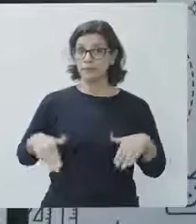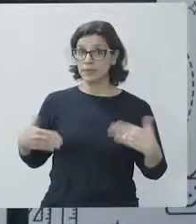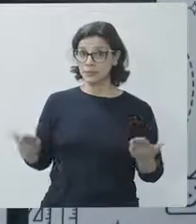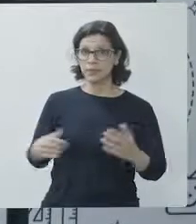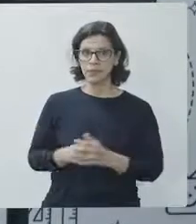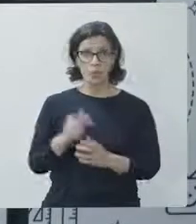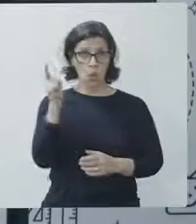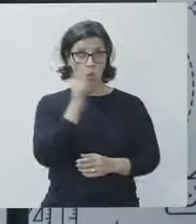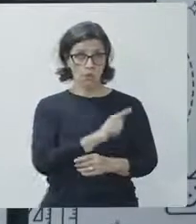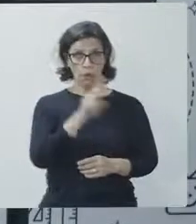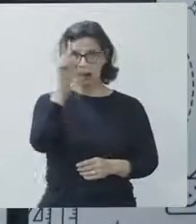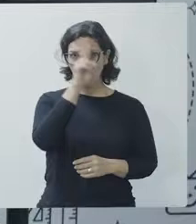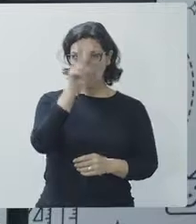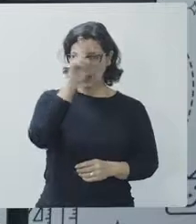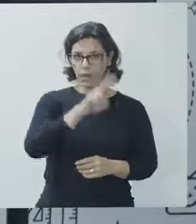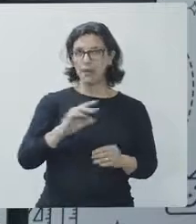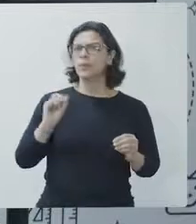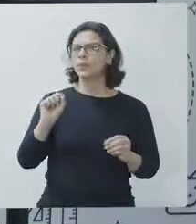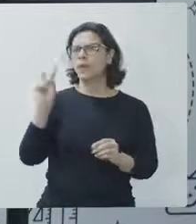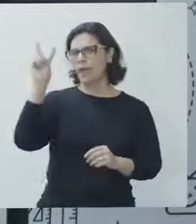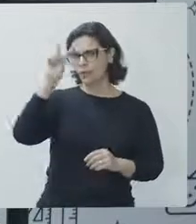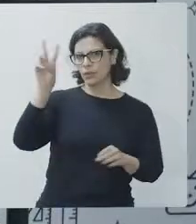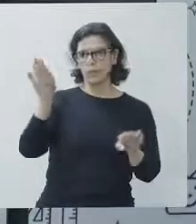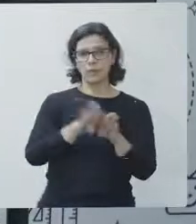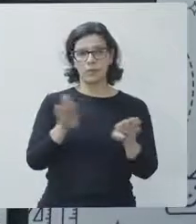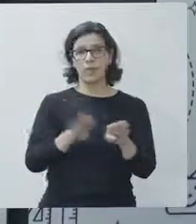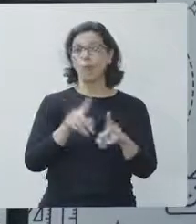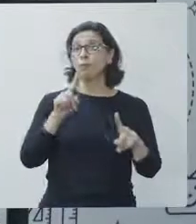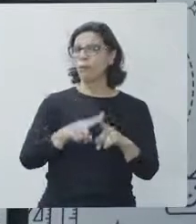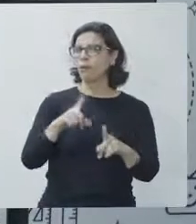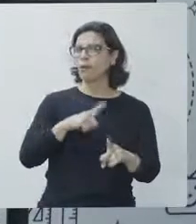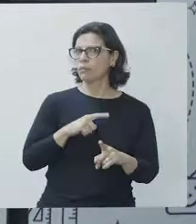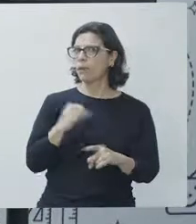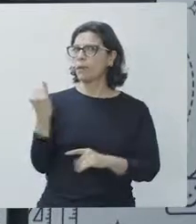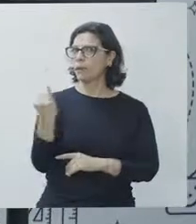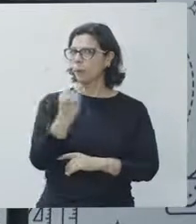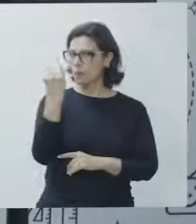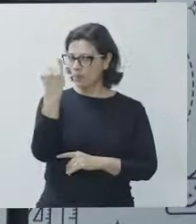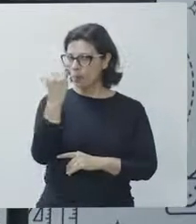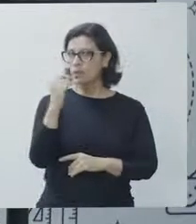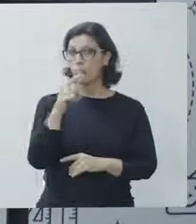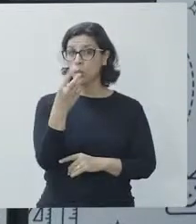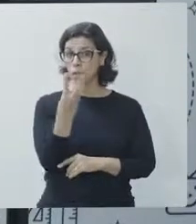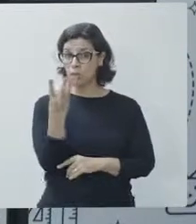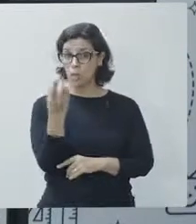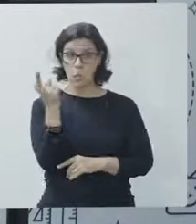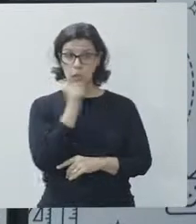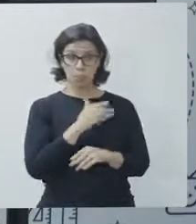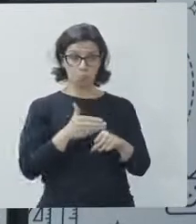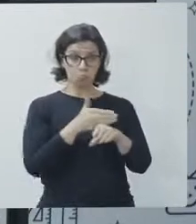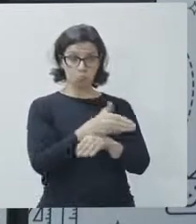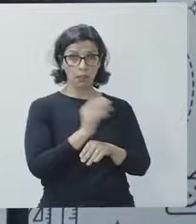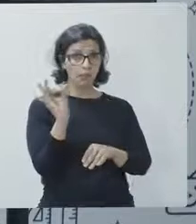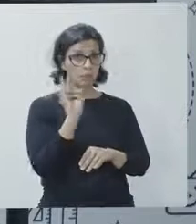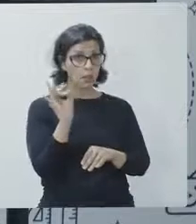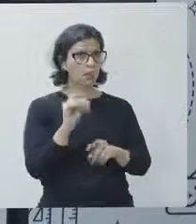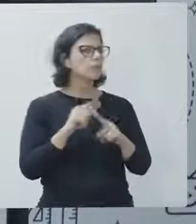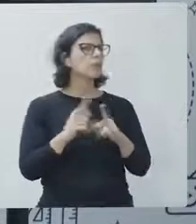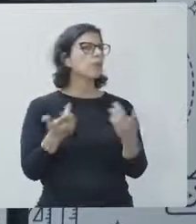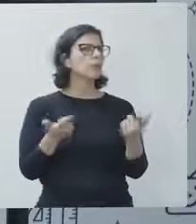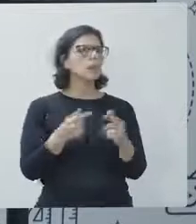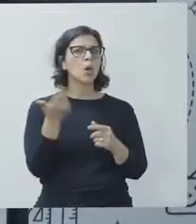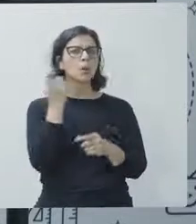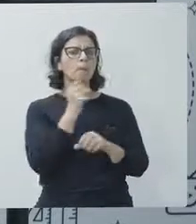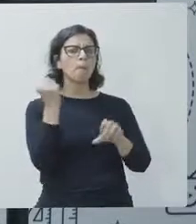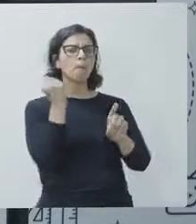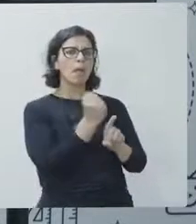Então, conseguiram relembrar da história? Por quê? Porque tem algo muito importante por eles não terem conseguido ali se